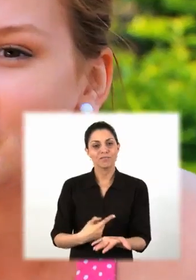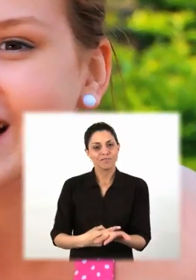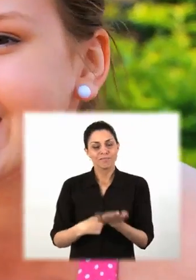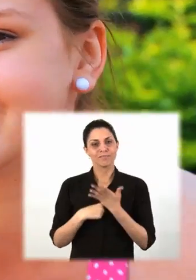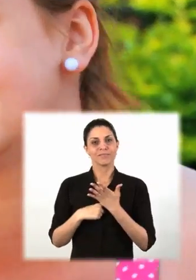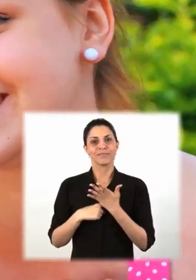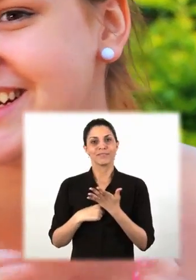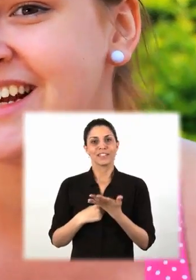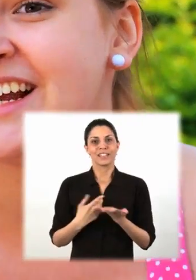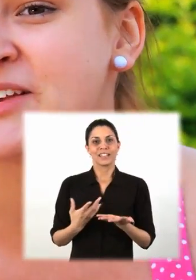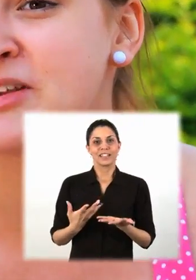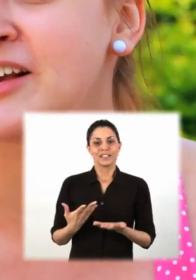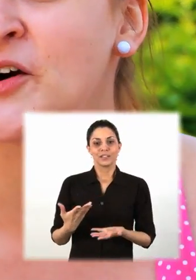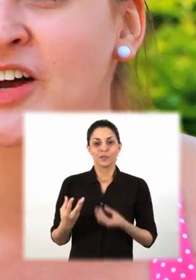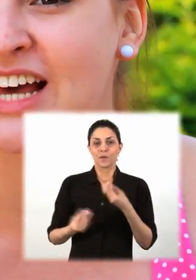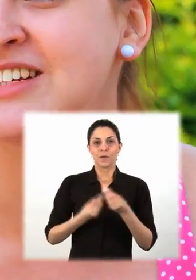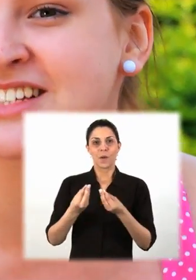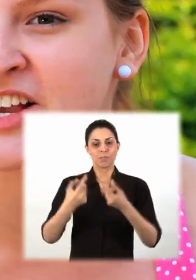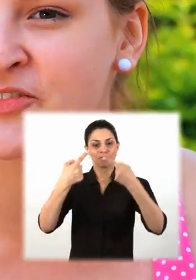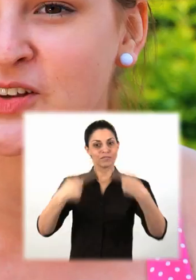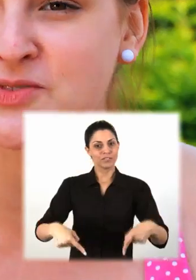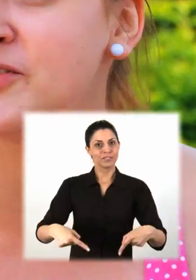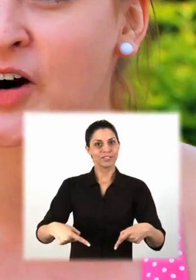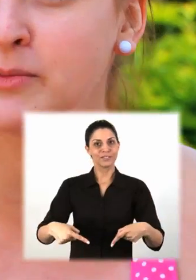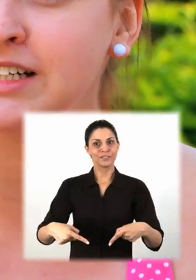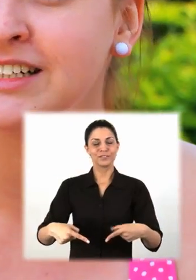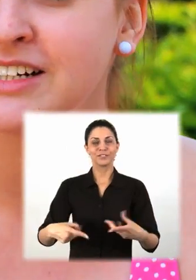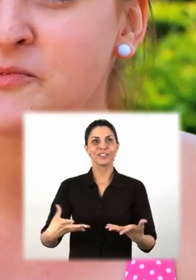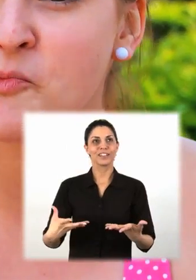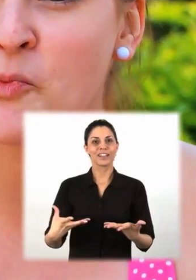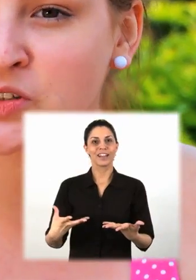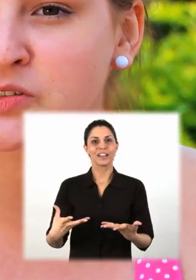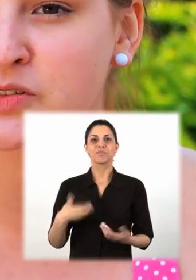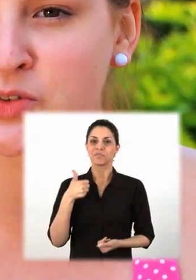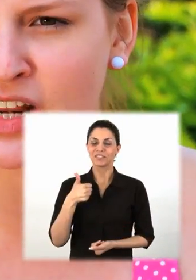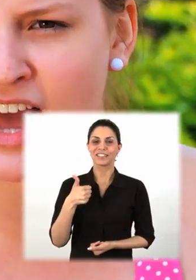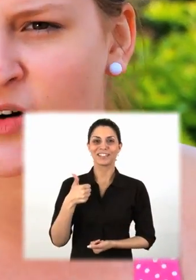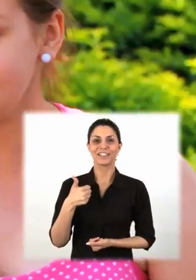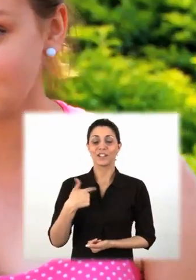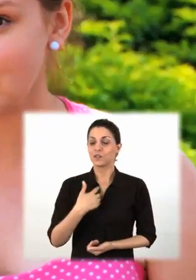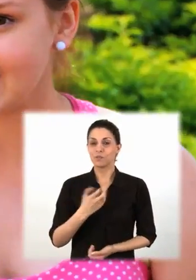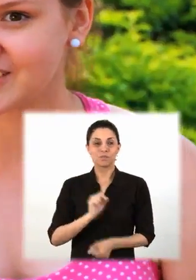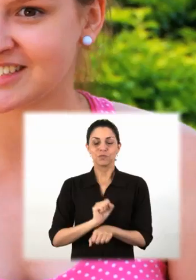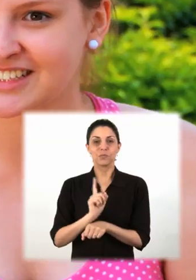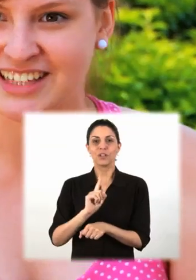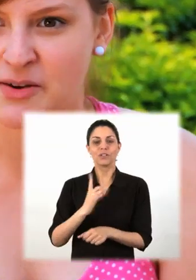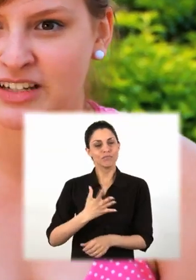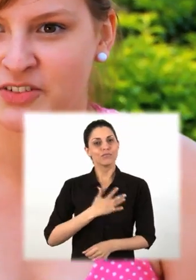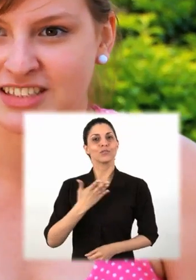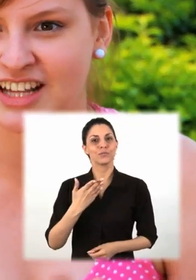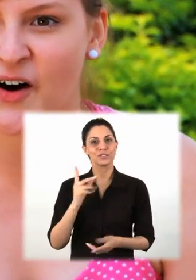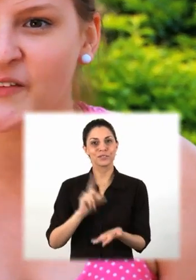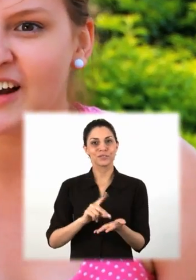elas me acolheram, assim, e me colocaram nesse desafio de uma forma muito legal. Eu nem tava esperando, assim,